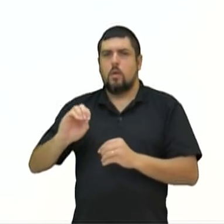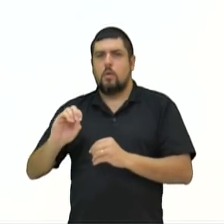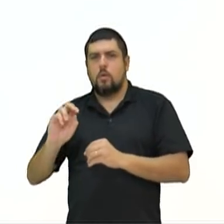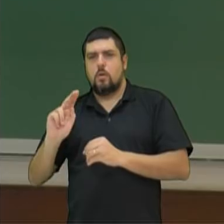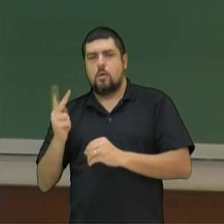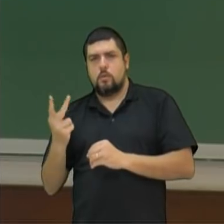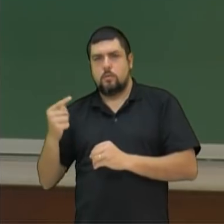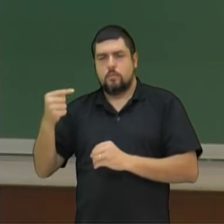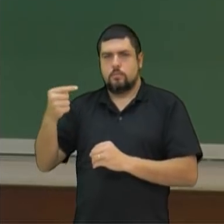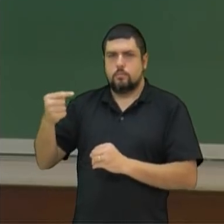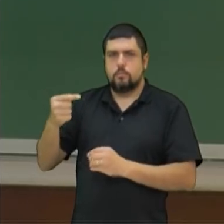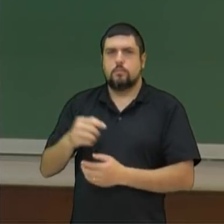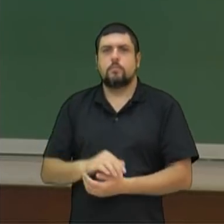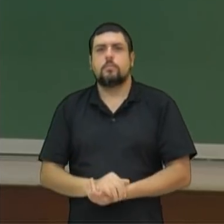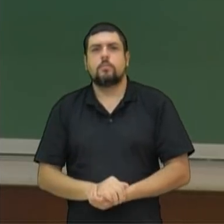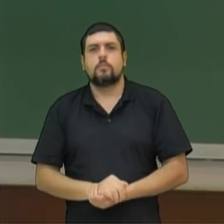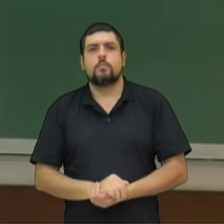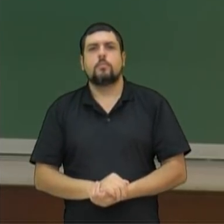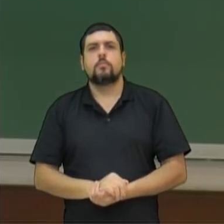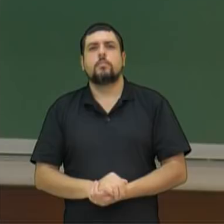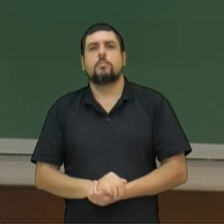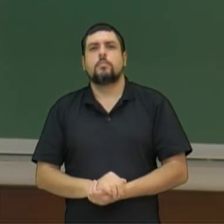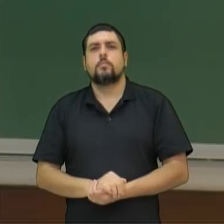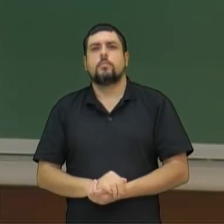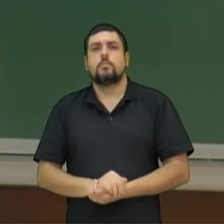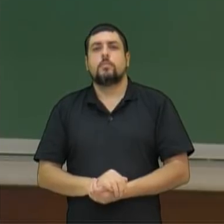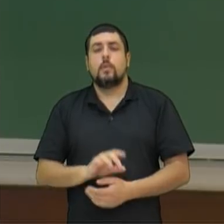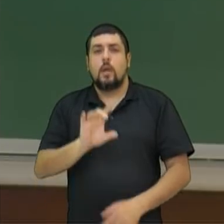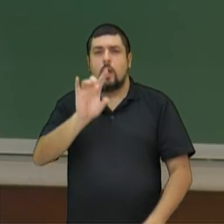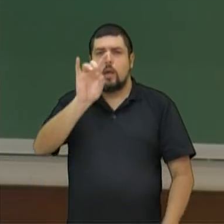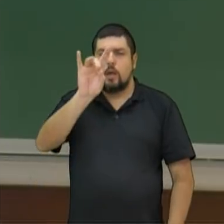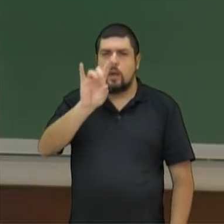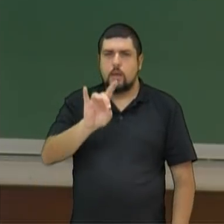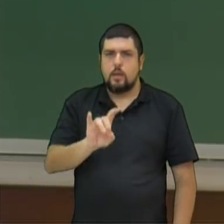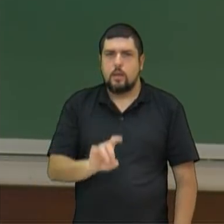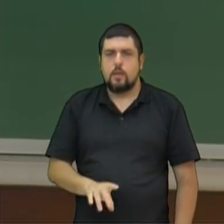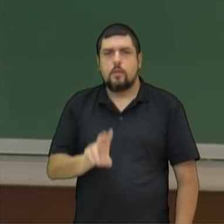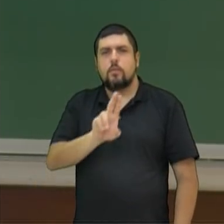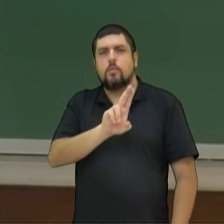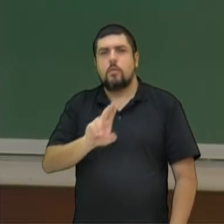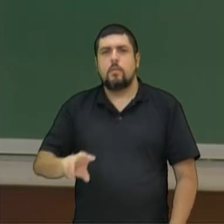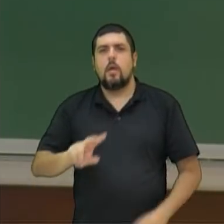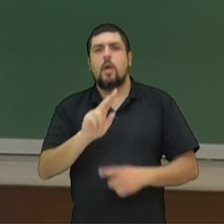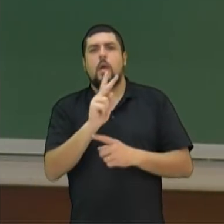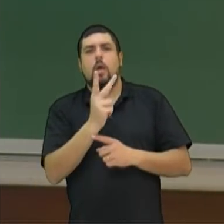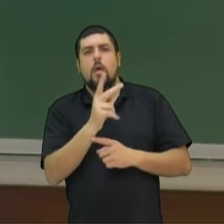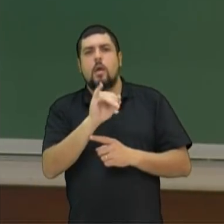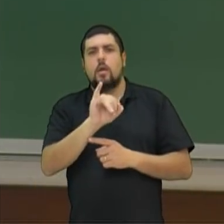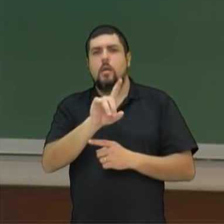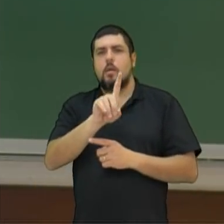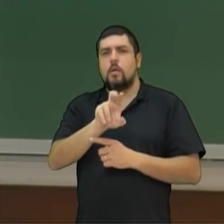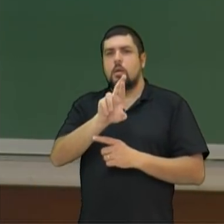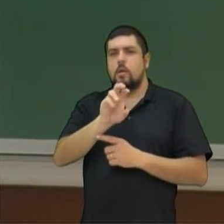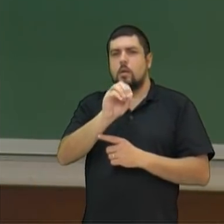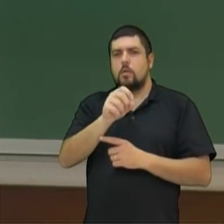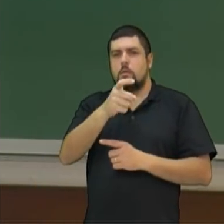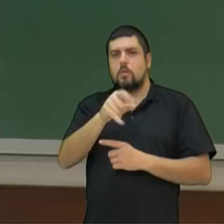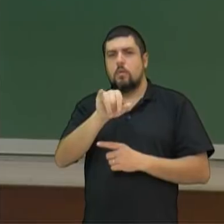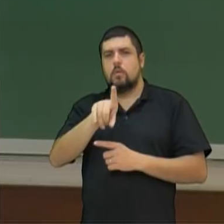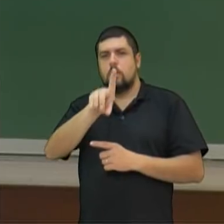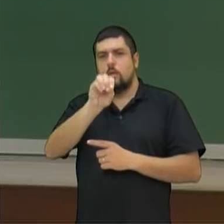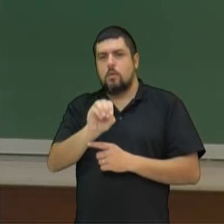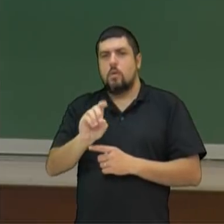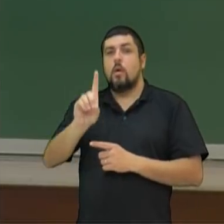carga negativa. Feito? O nome de todos, hidróxido de. Hidróxido de sódio, hidróxido de